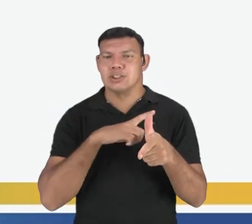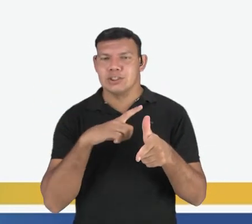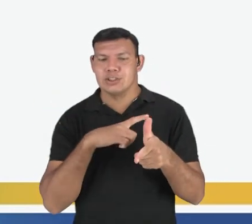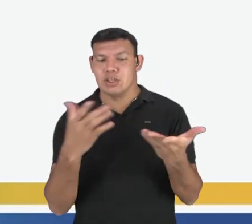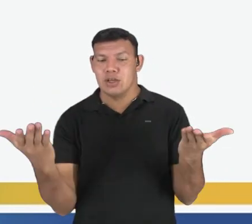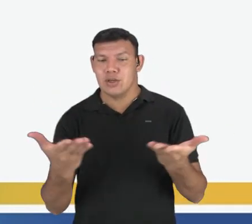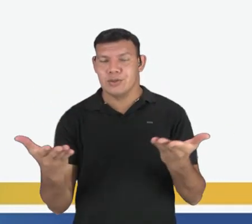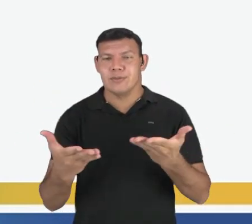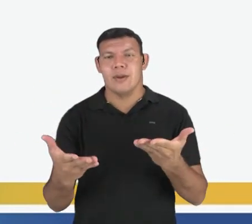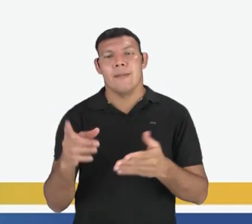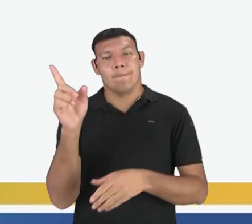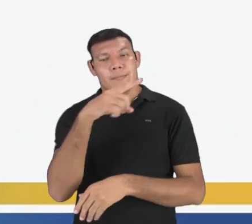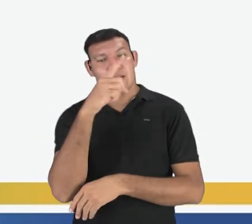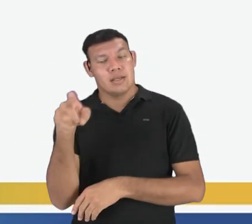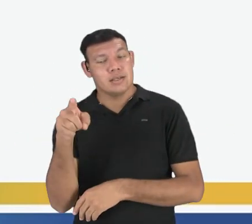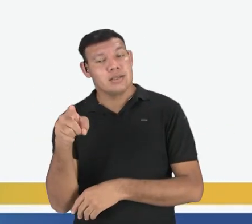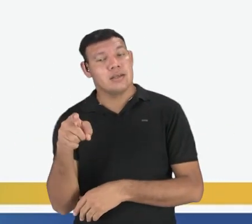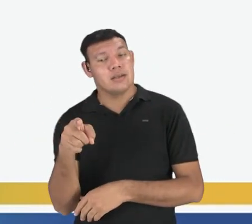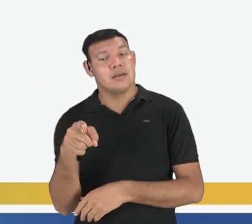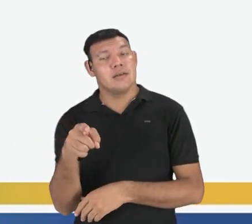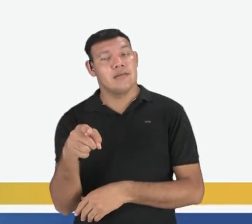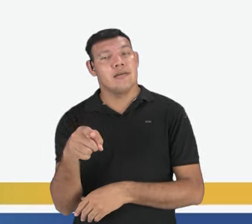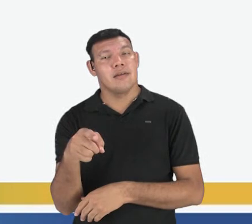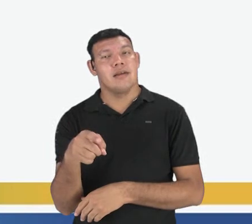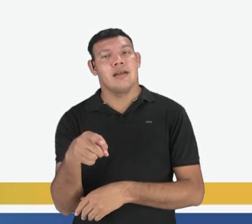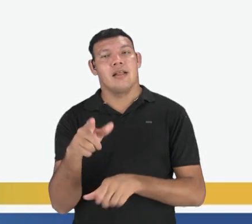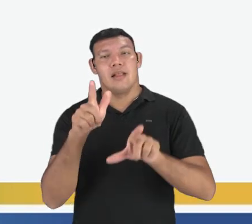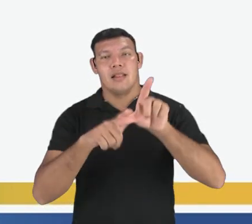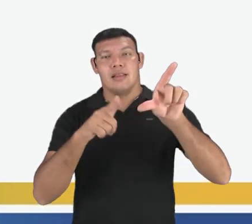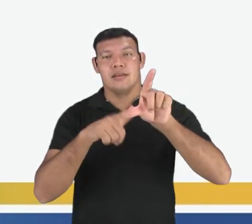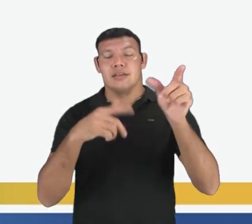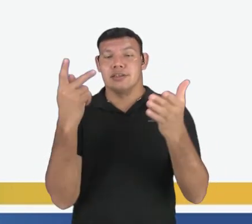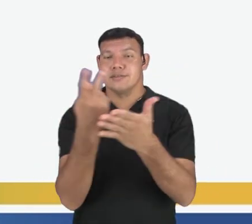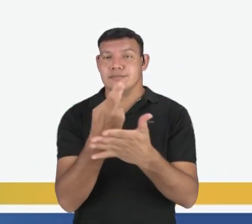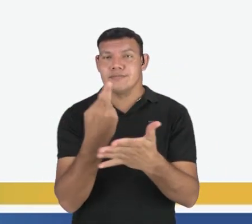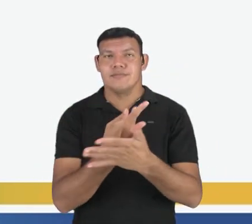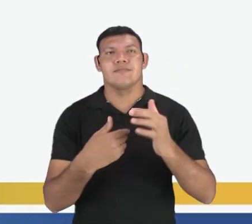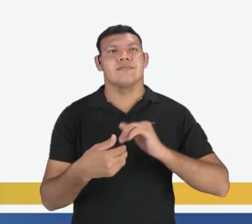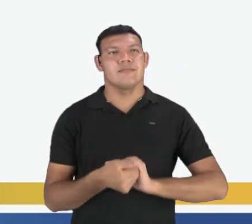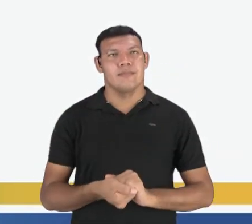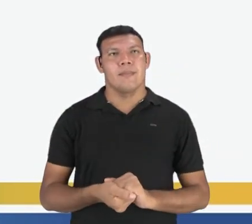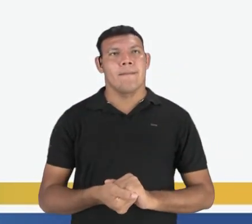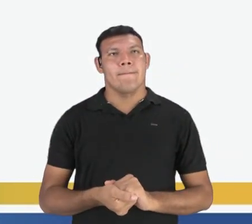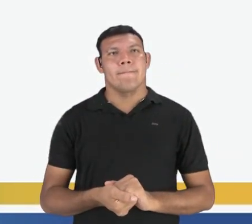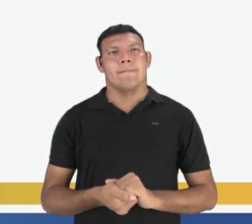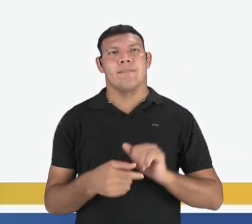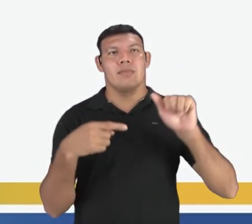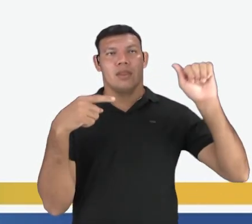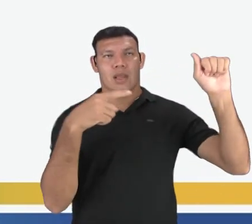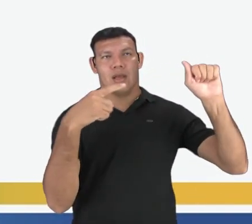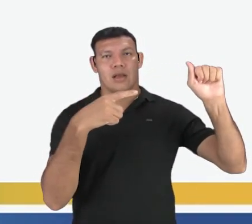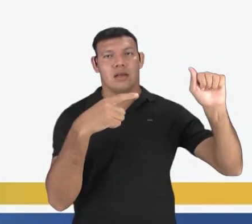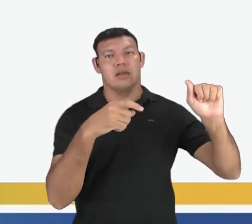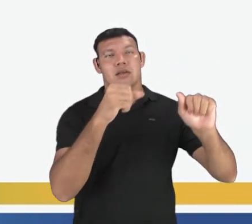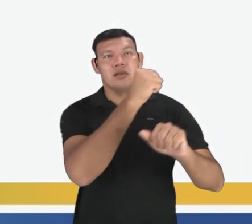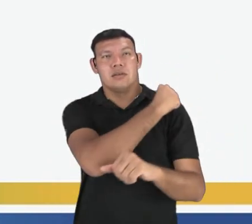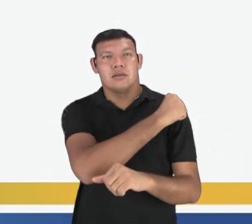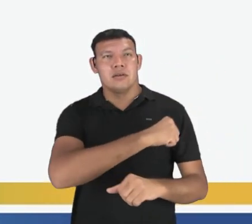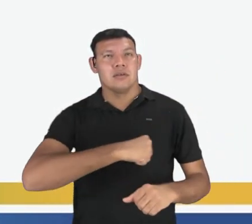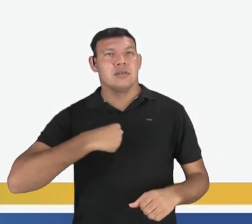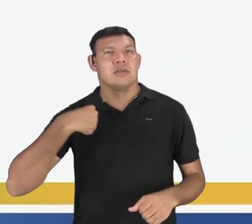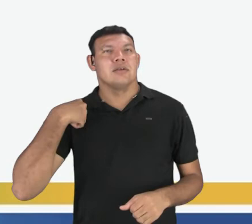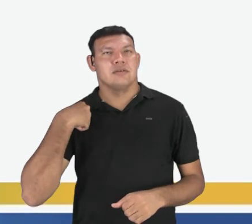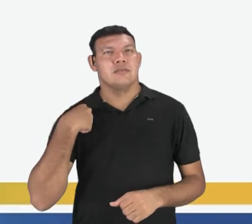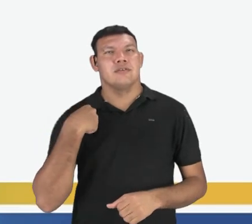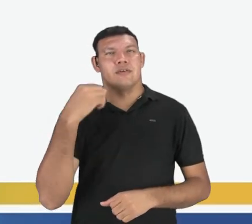atualidade enfrenta, assinale a alternativa incorreta. Então nós temos aí, para Sócrates, o filosofar